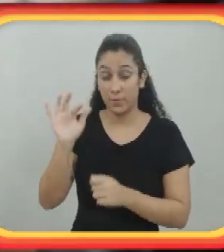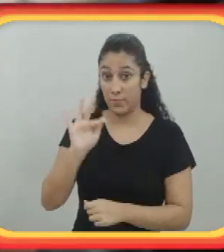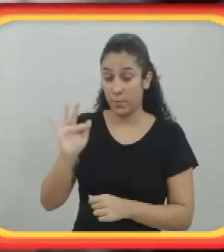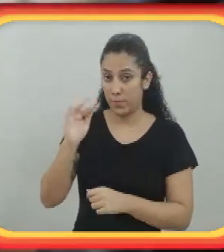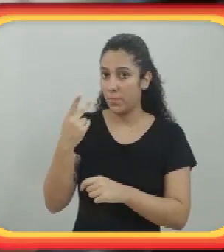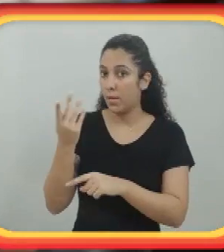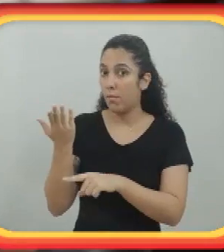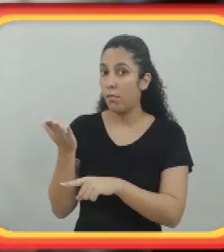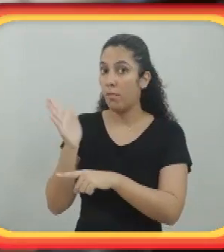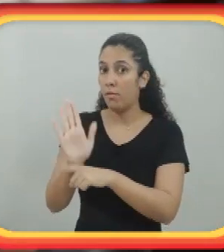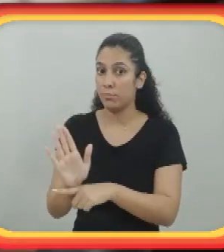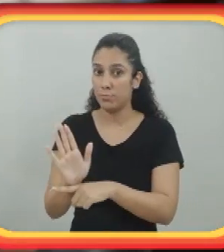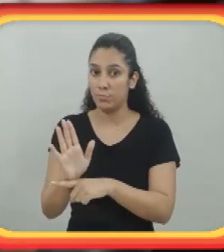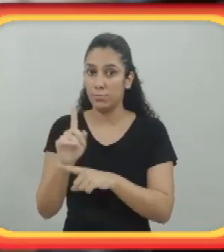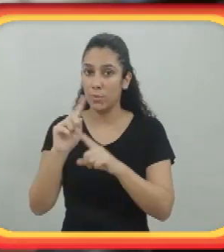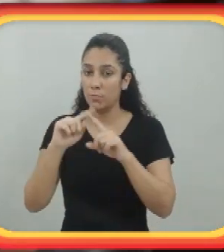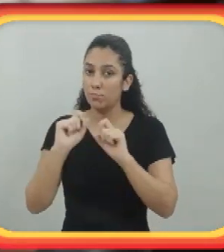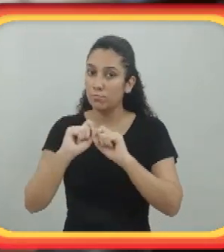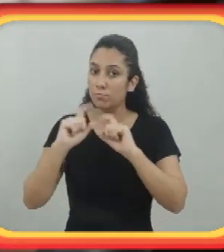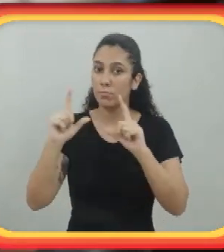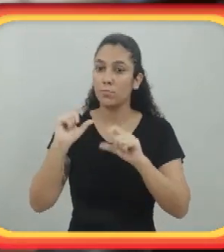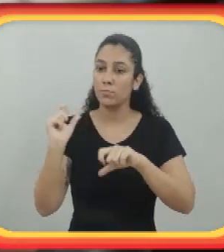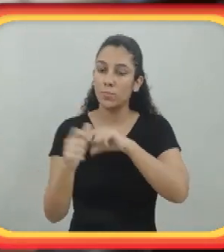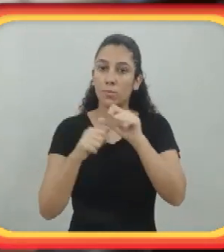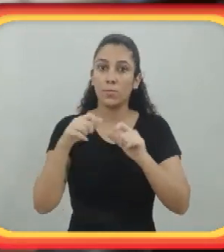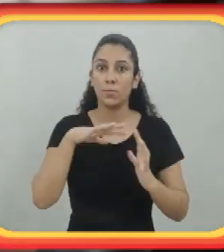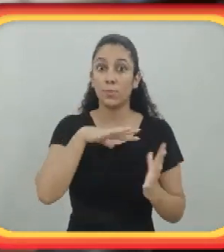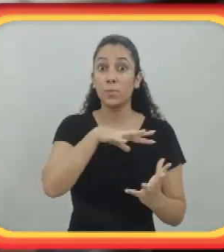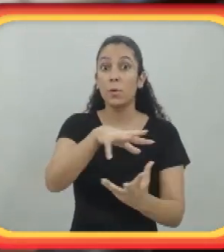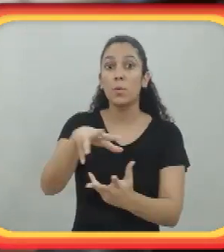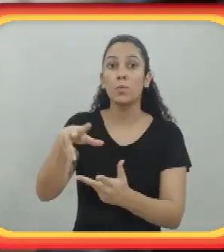assim, né? Até então,